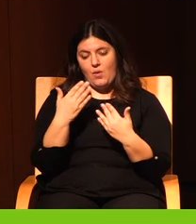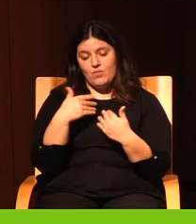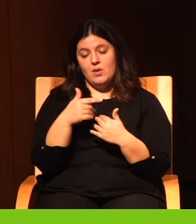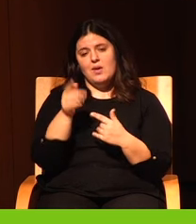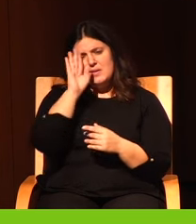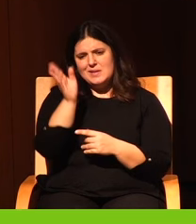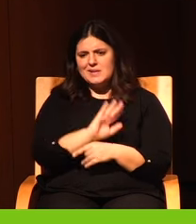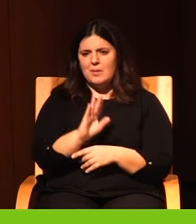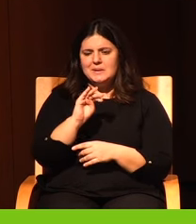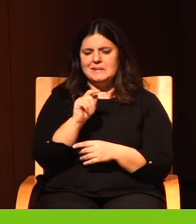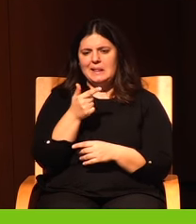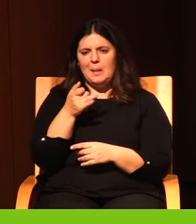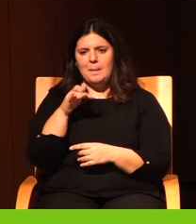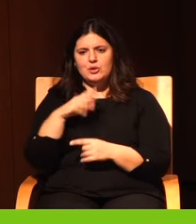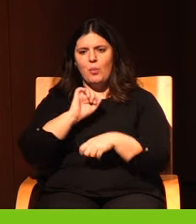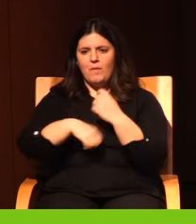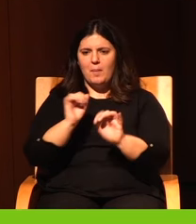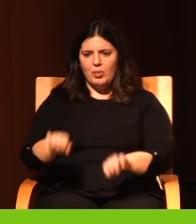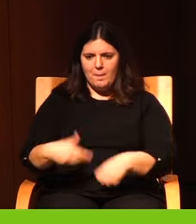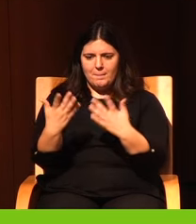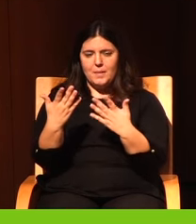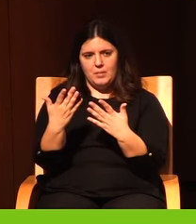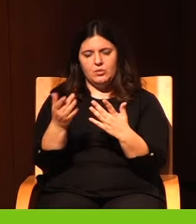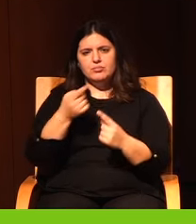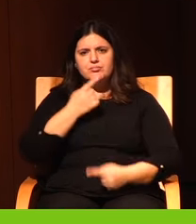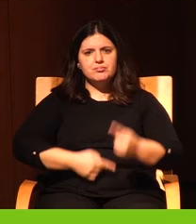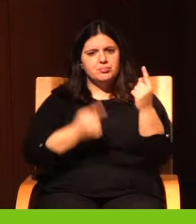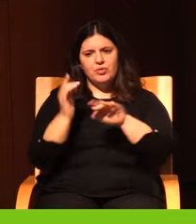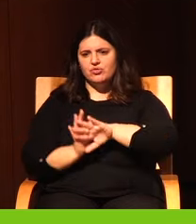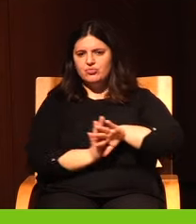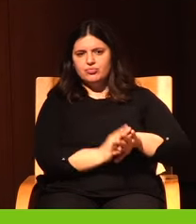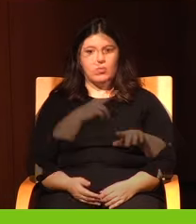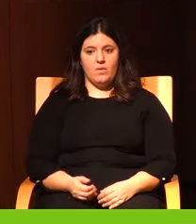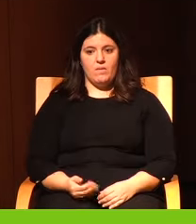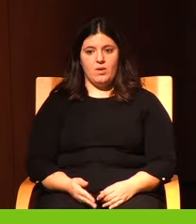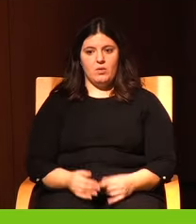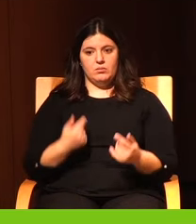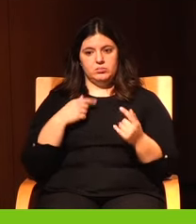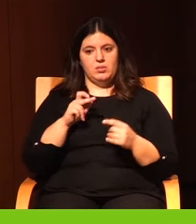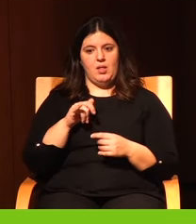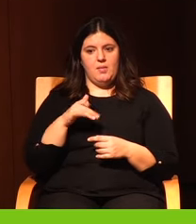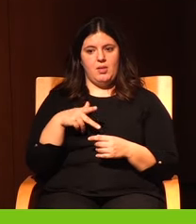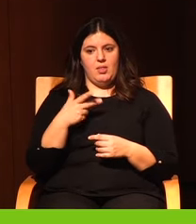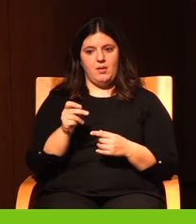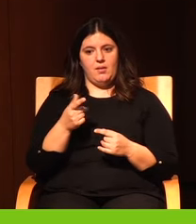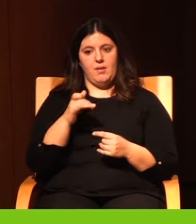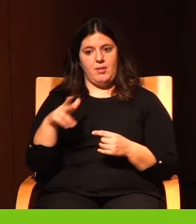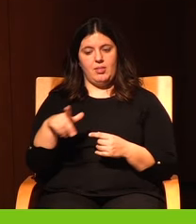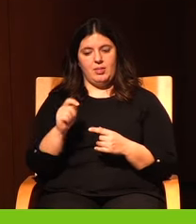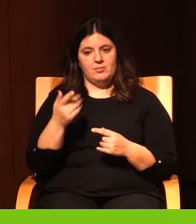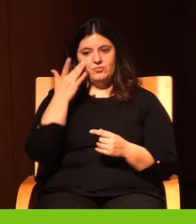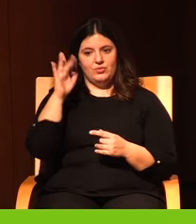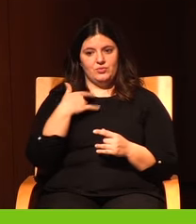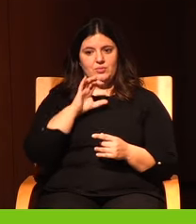sabe que o setembrismo foi o primeiro movimento que se reclamou da esquerda em Portugal Almeida Garret estrangeirado e da sua